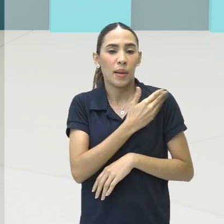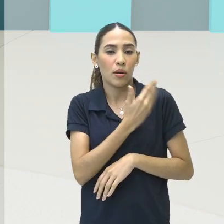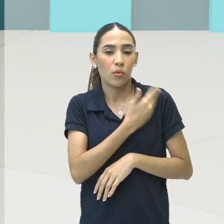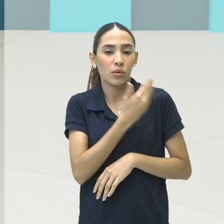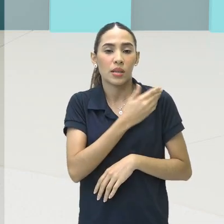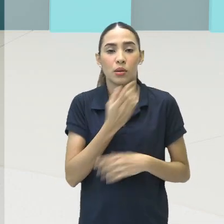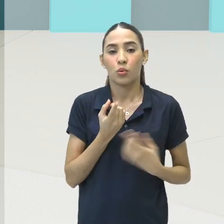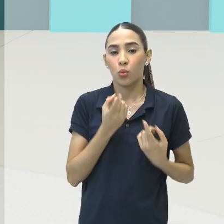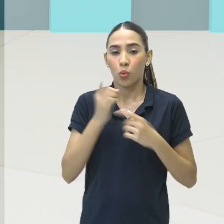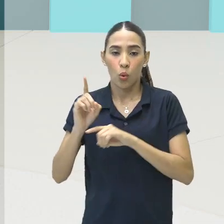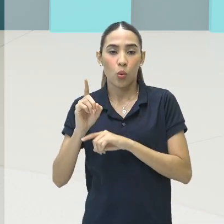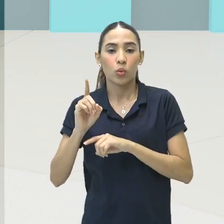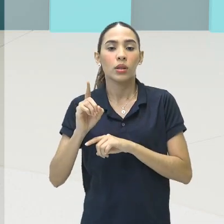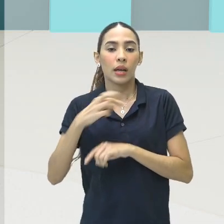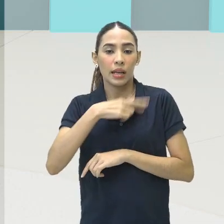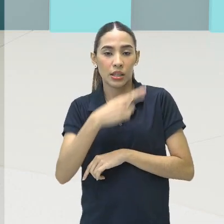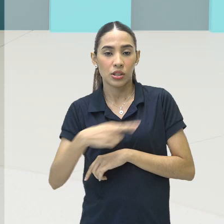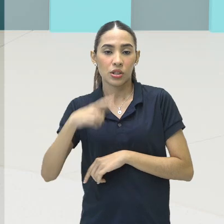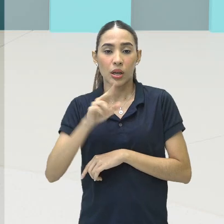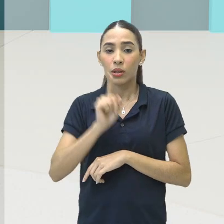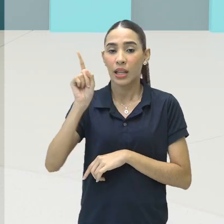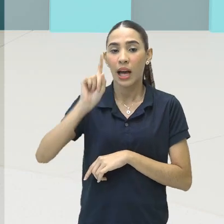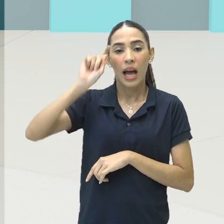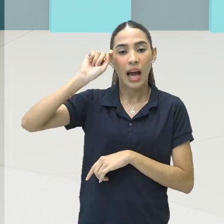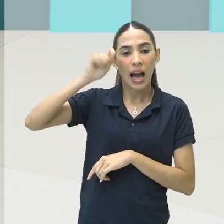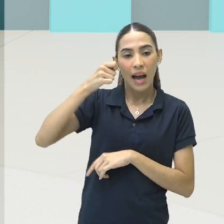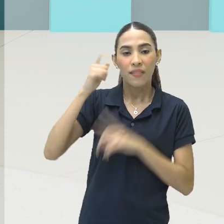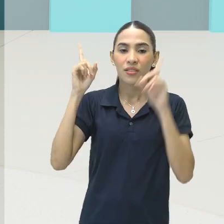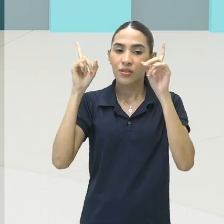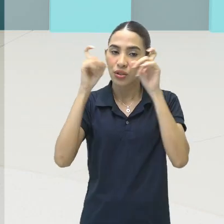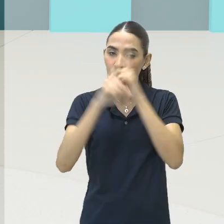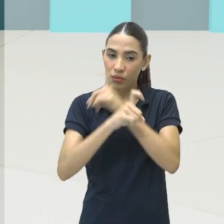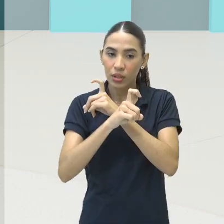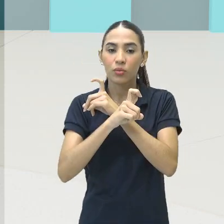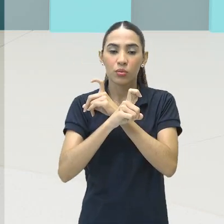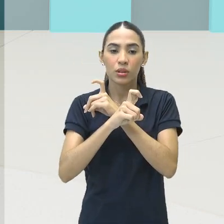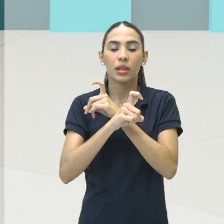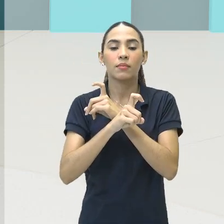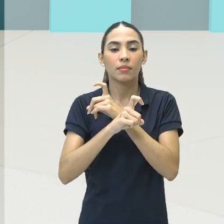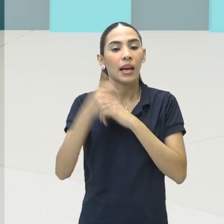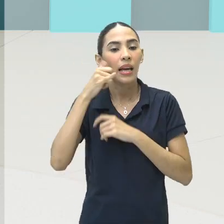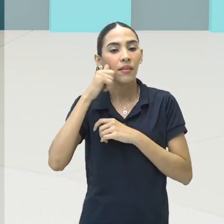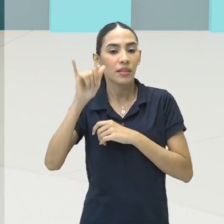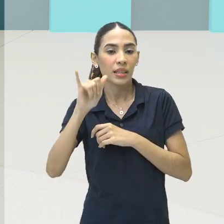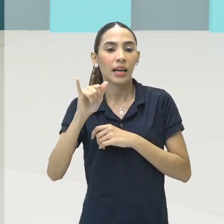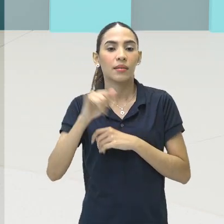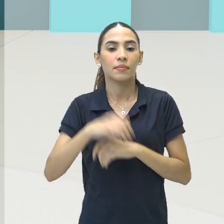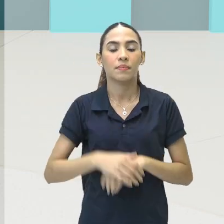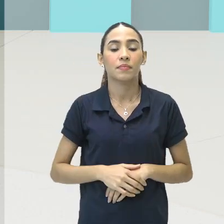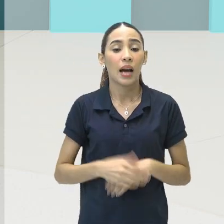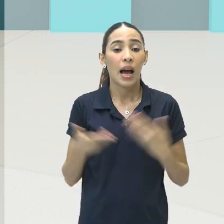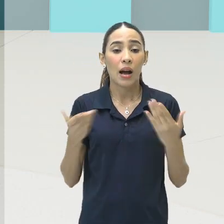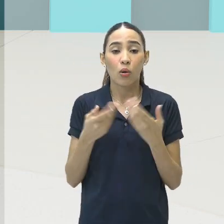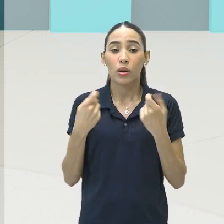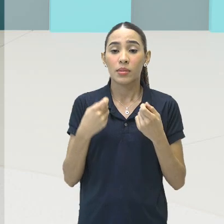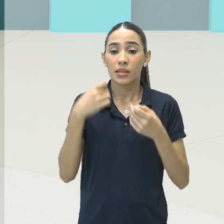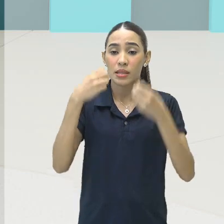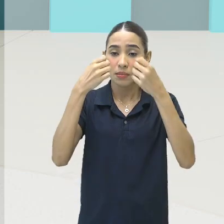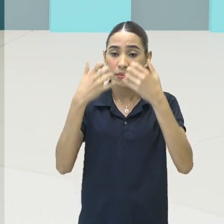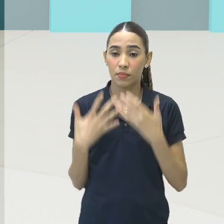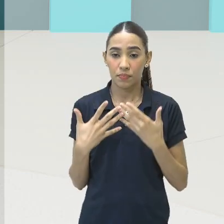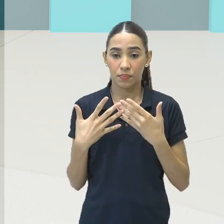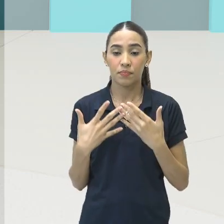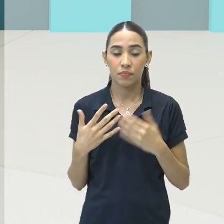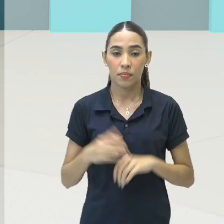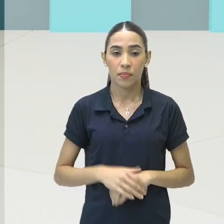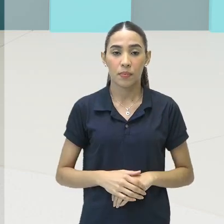religiões de matriz africana dificulta o combate à intolerância religiosa no Brasil. Agora, eu tenho que o quê? Argumentar, justificar essa